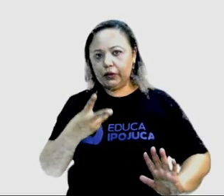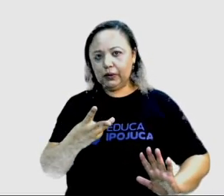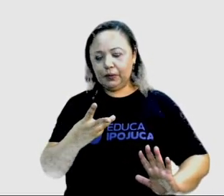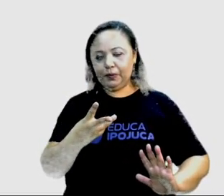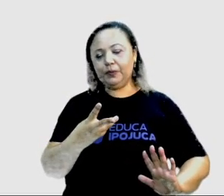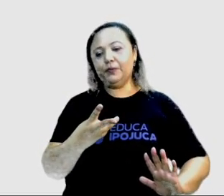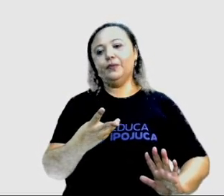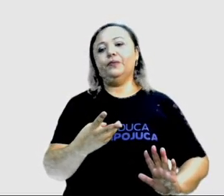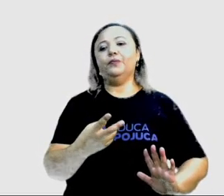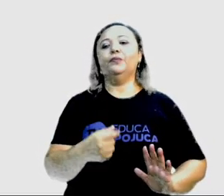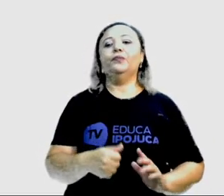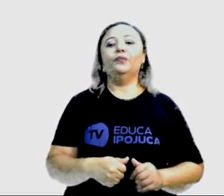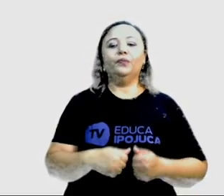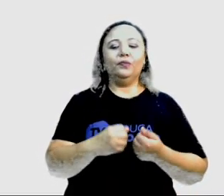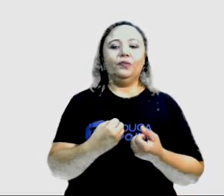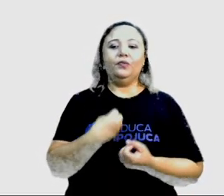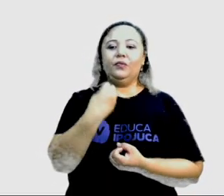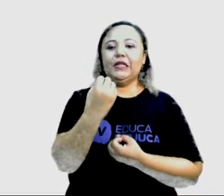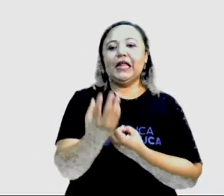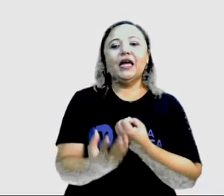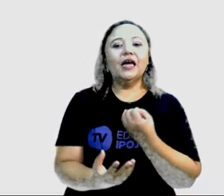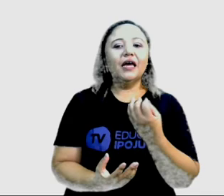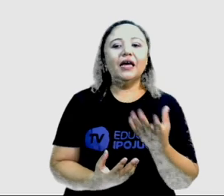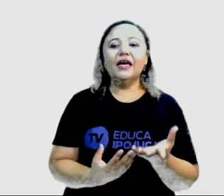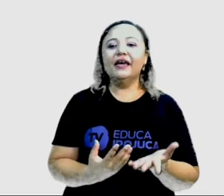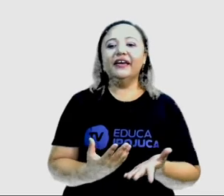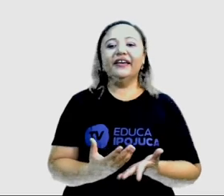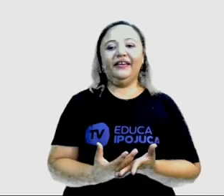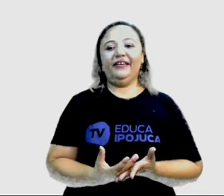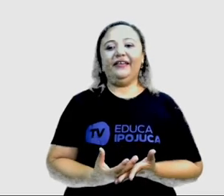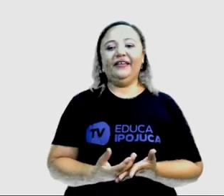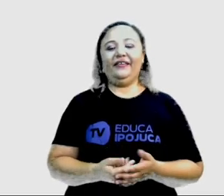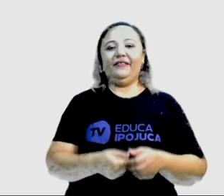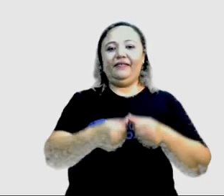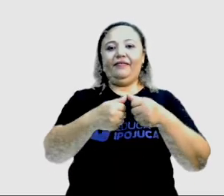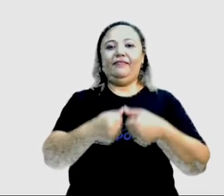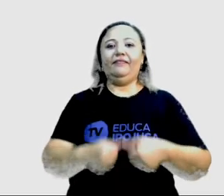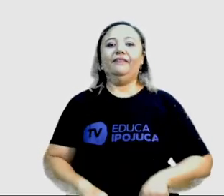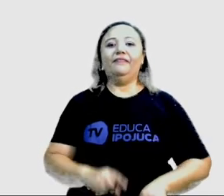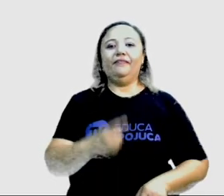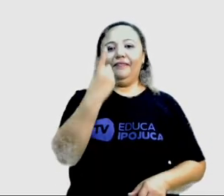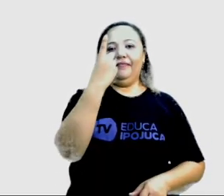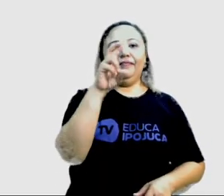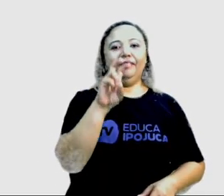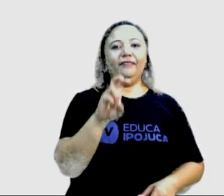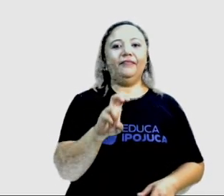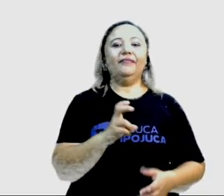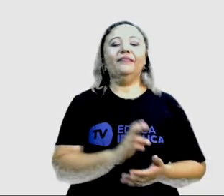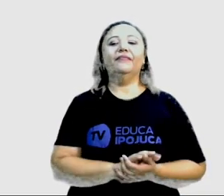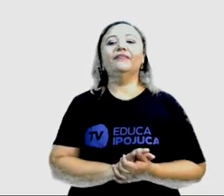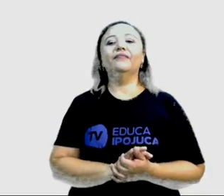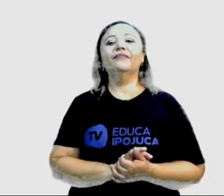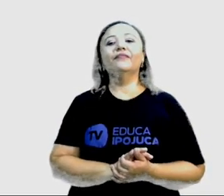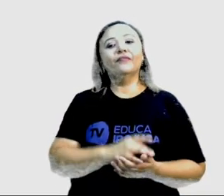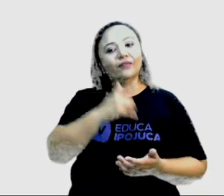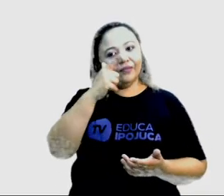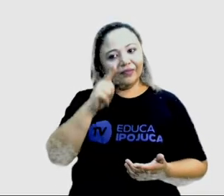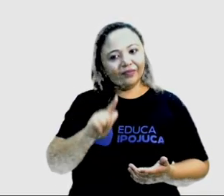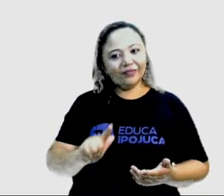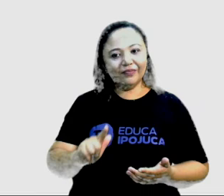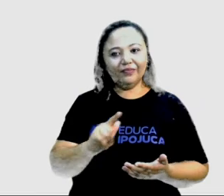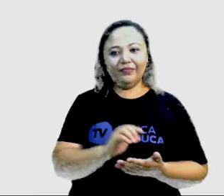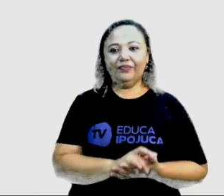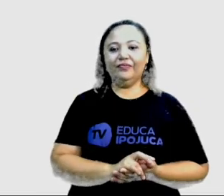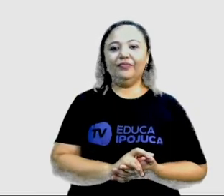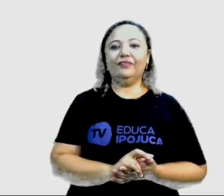retirei, dei 13 para a tia Raquel, fiquei com apenas 15, tá? Vamos para a